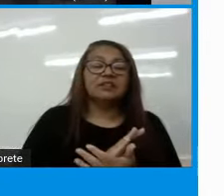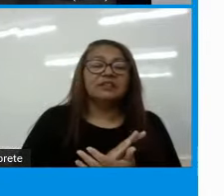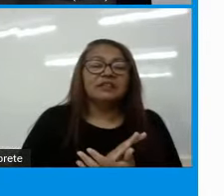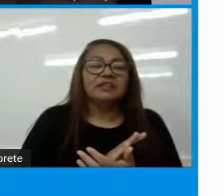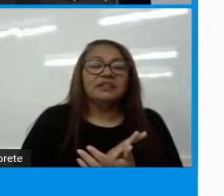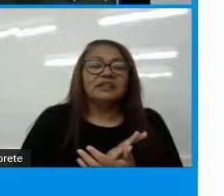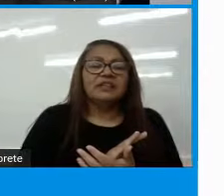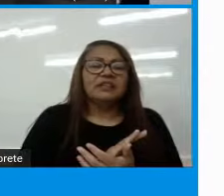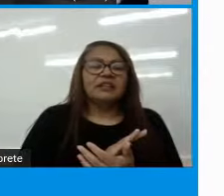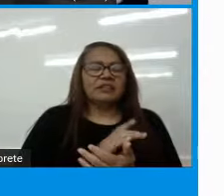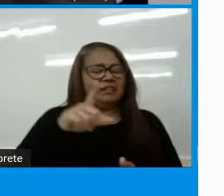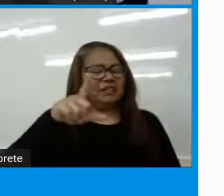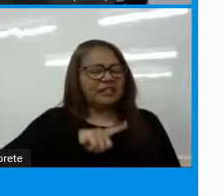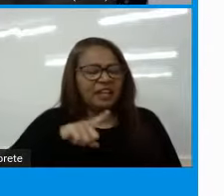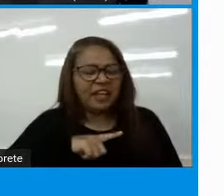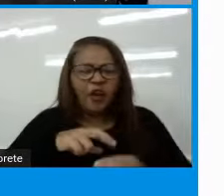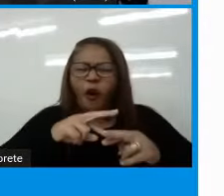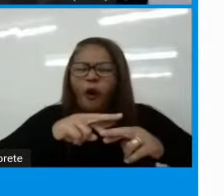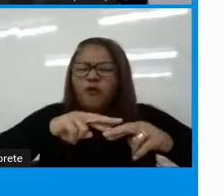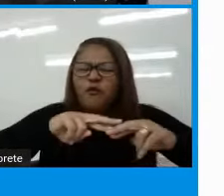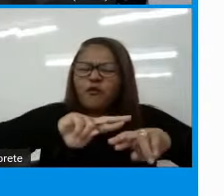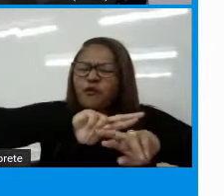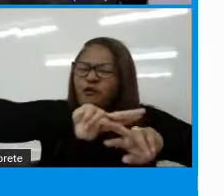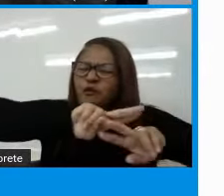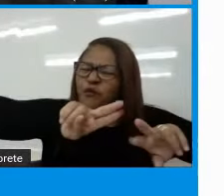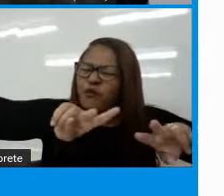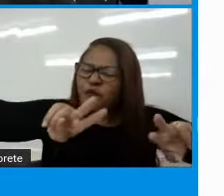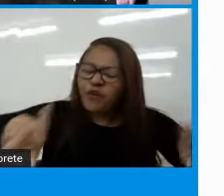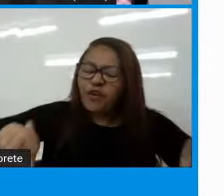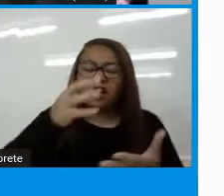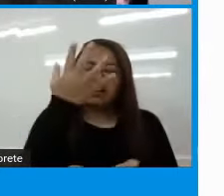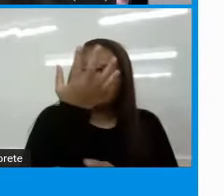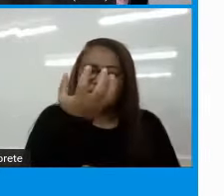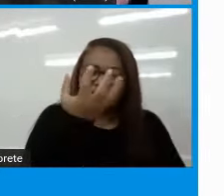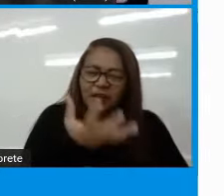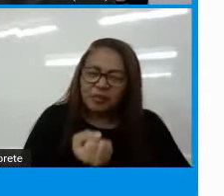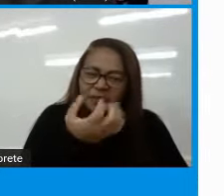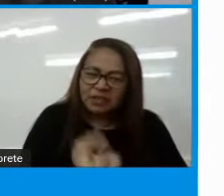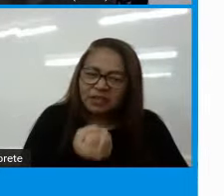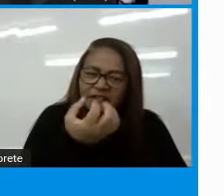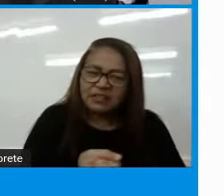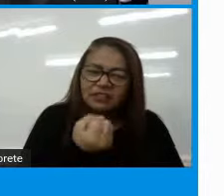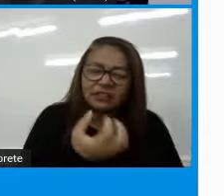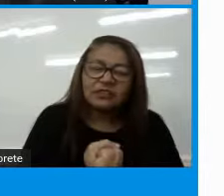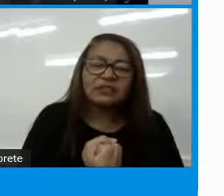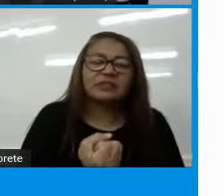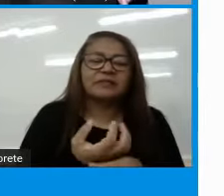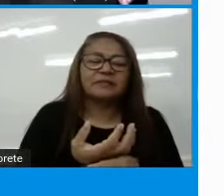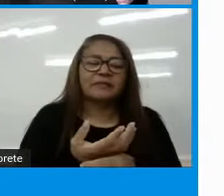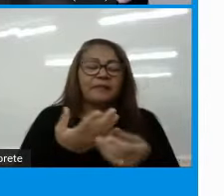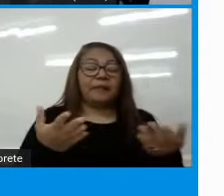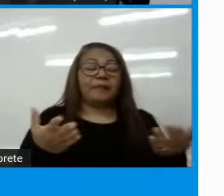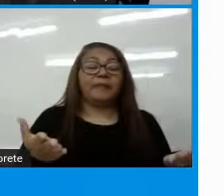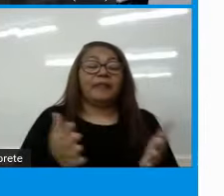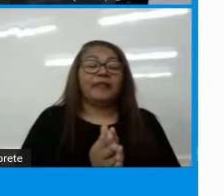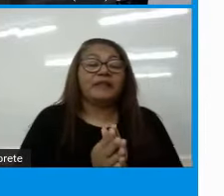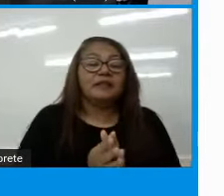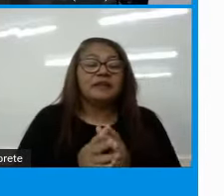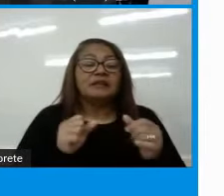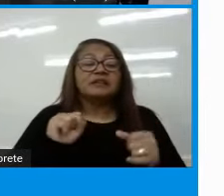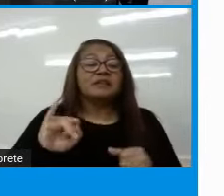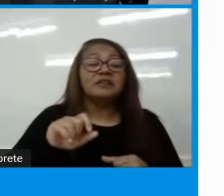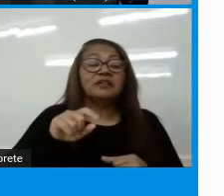de aplicações. Mas, quando você olha lá, naquele conjunto de aplicações, se você pudesse me perguntar, Chico,